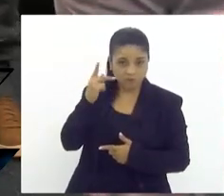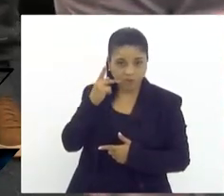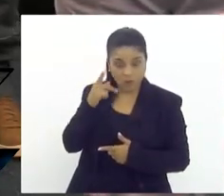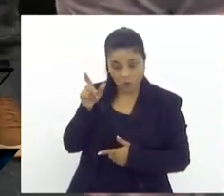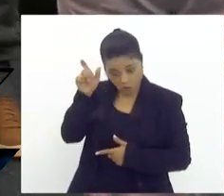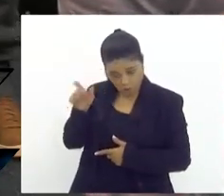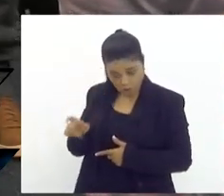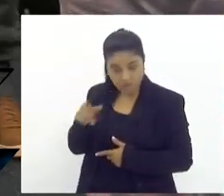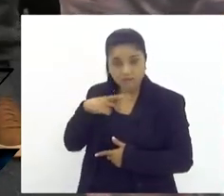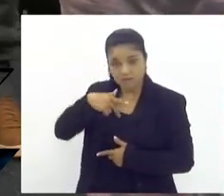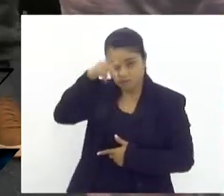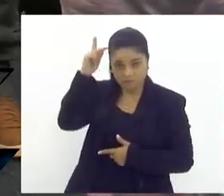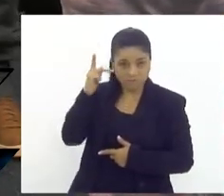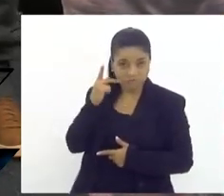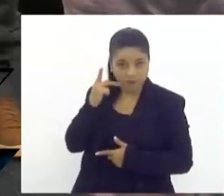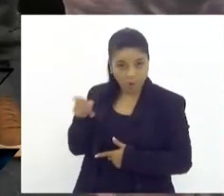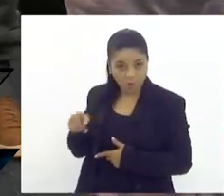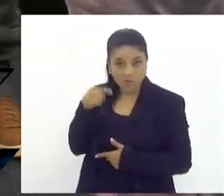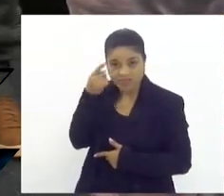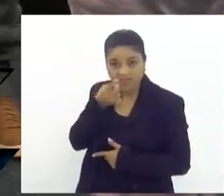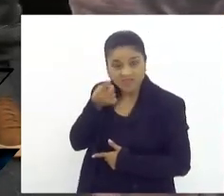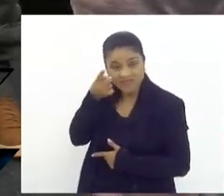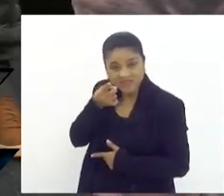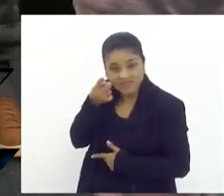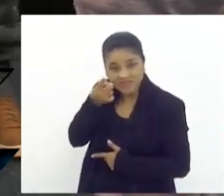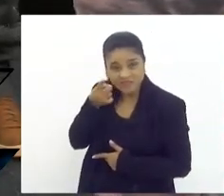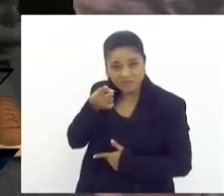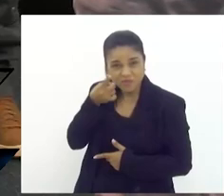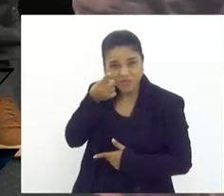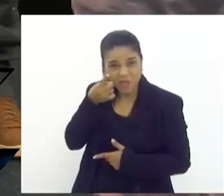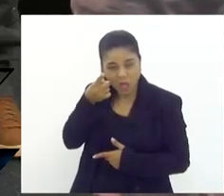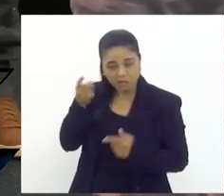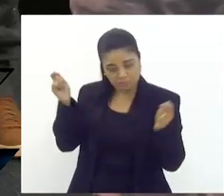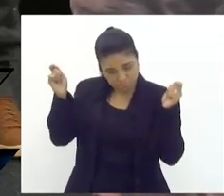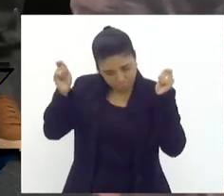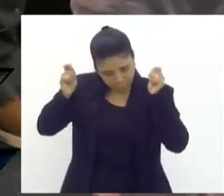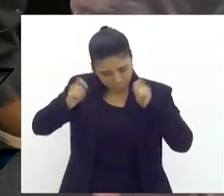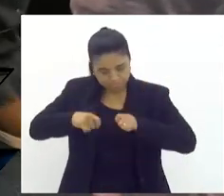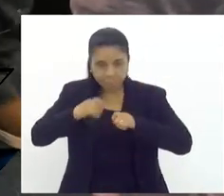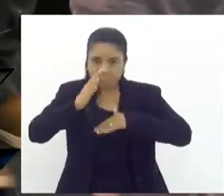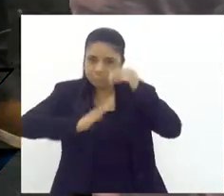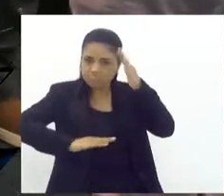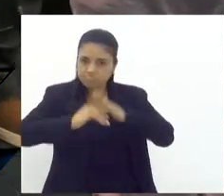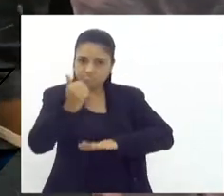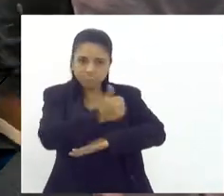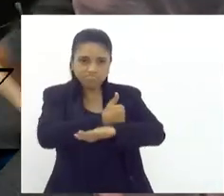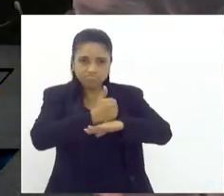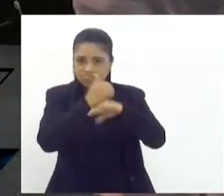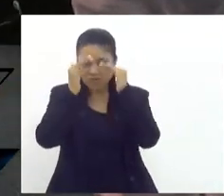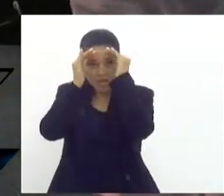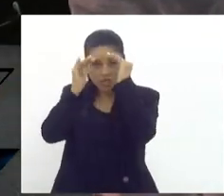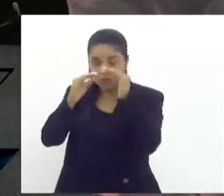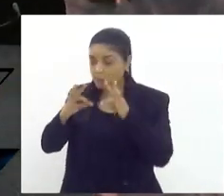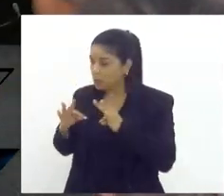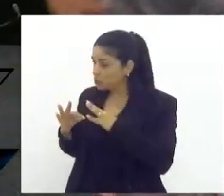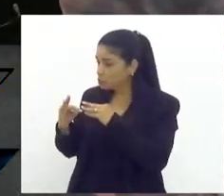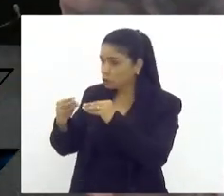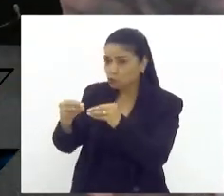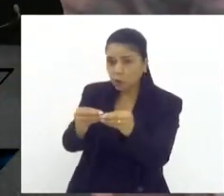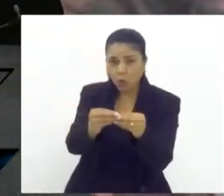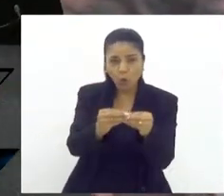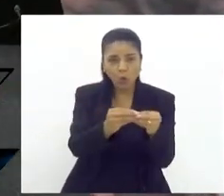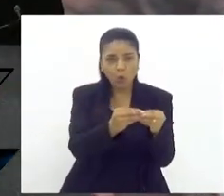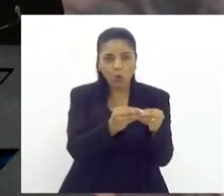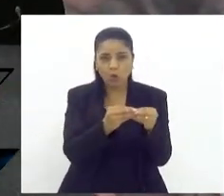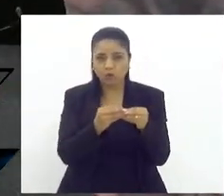Doutor Luiz Paulo é um deputado extremamente capacitado é um deputado por todas as aulas